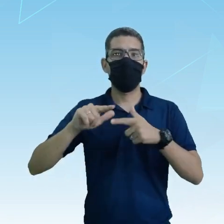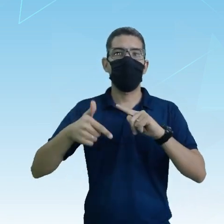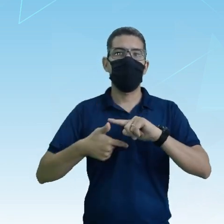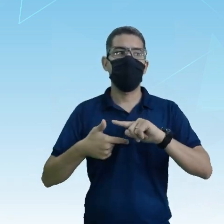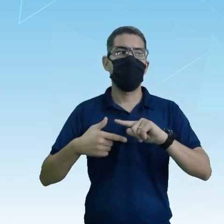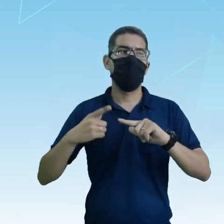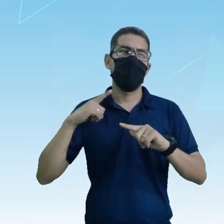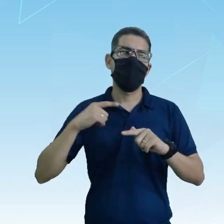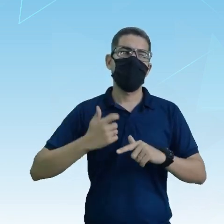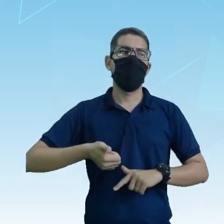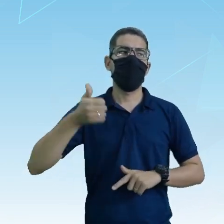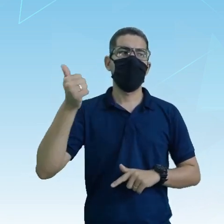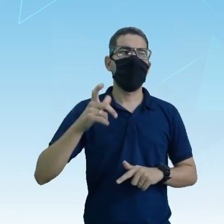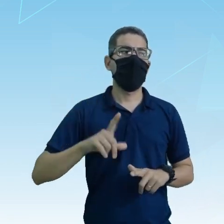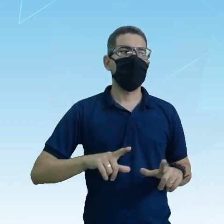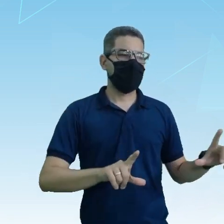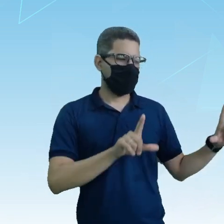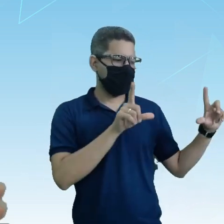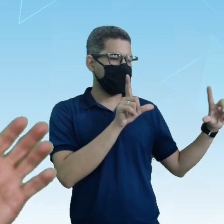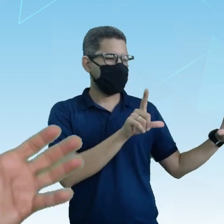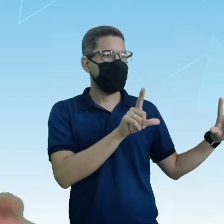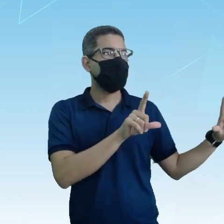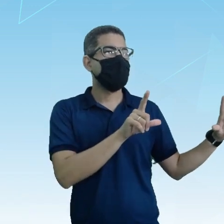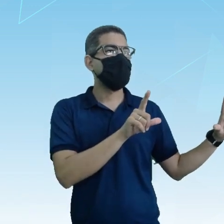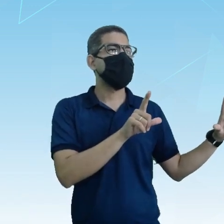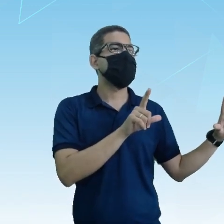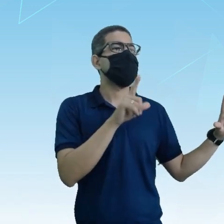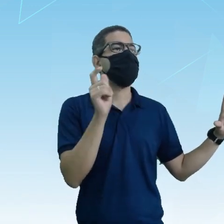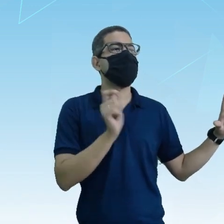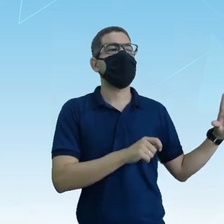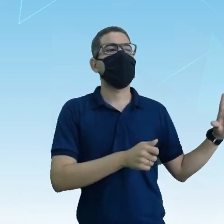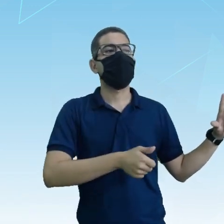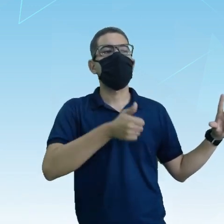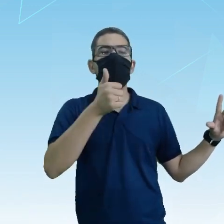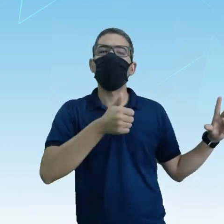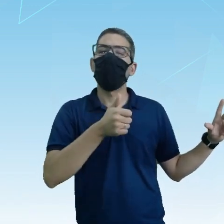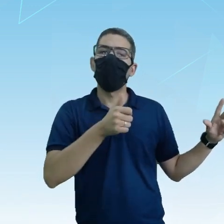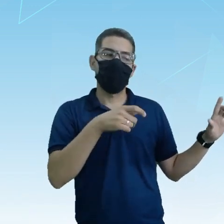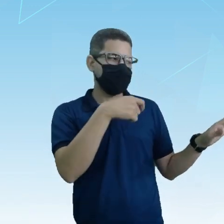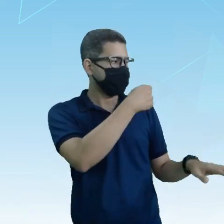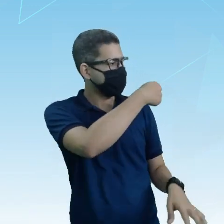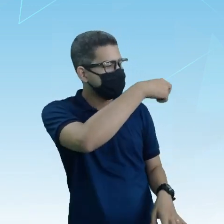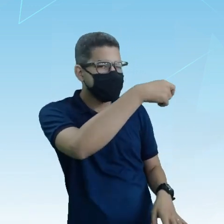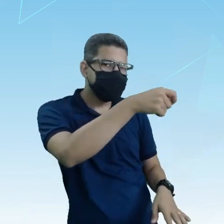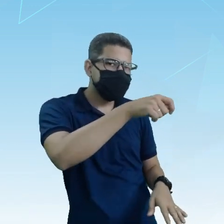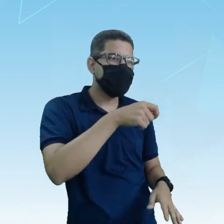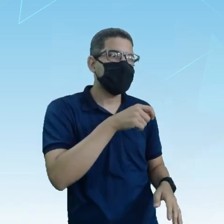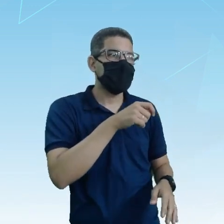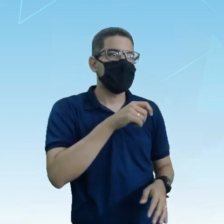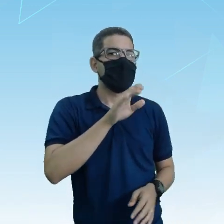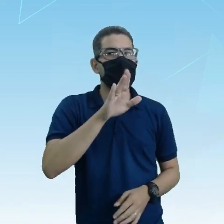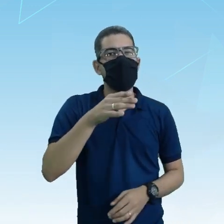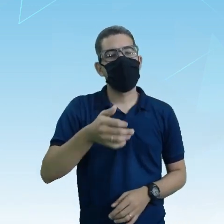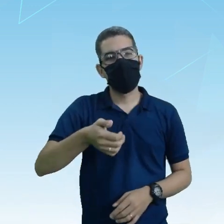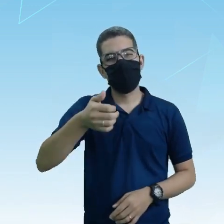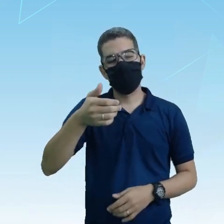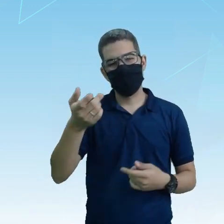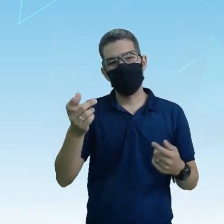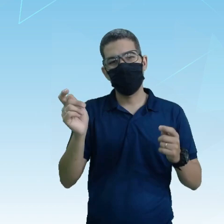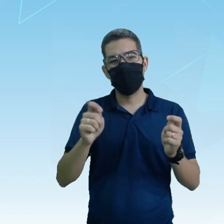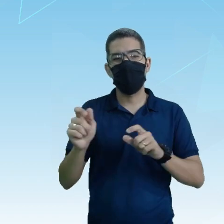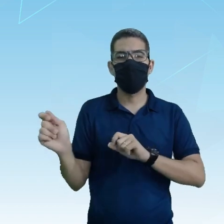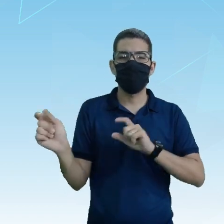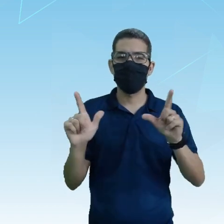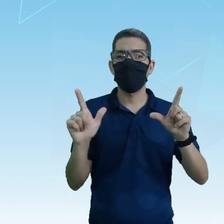aqui com um quadro para mostrar para vocês, ou demonstrar para vocês, mas eu vou deixar tudo aí no slide. Segue com a gente. Mas